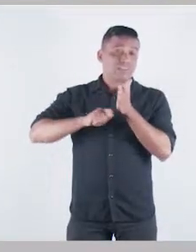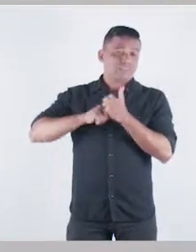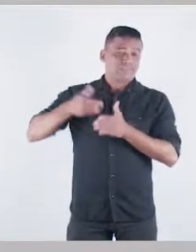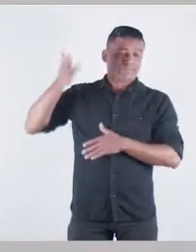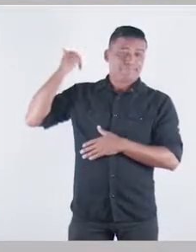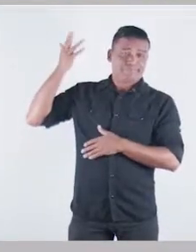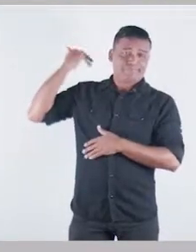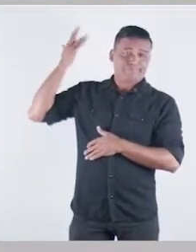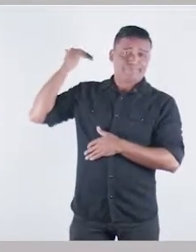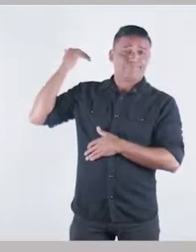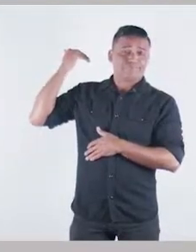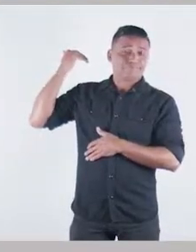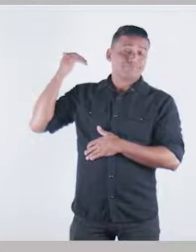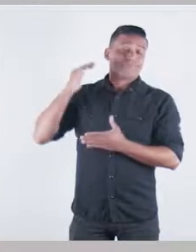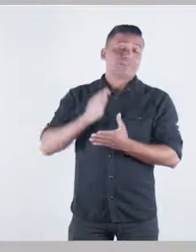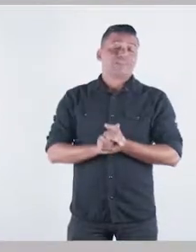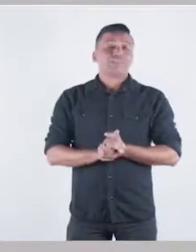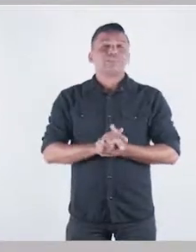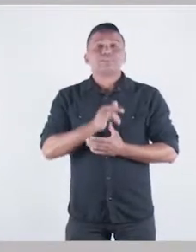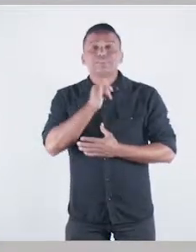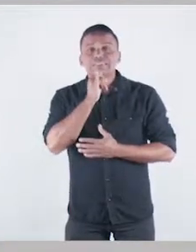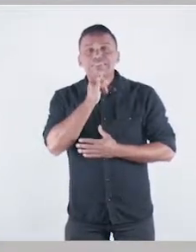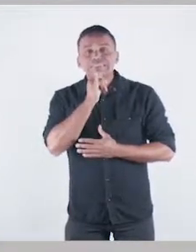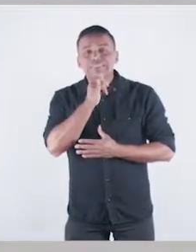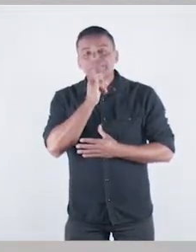né? Como é o caso